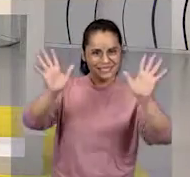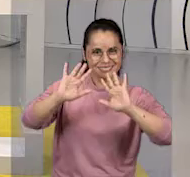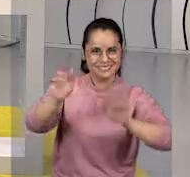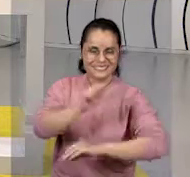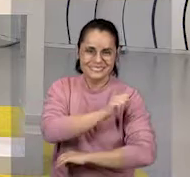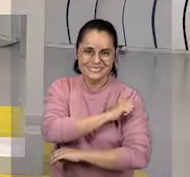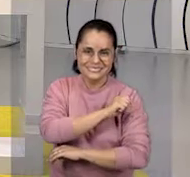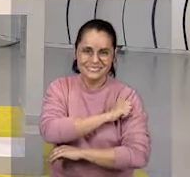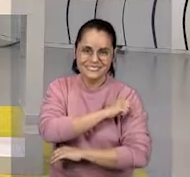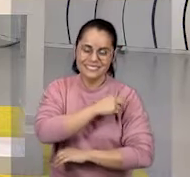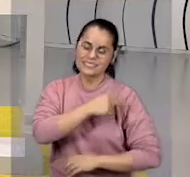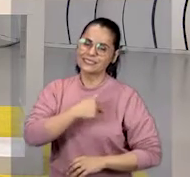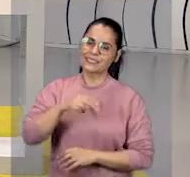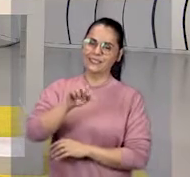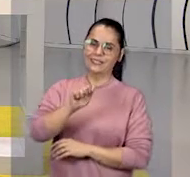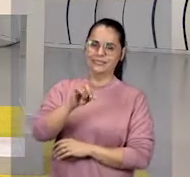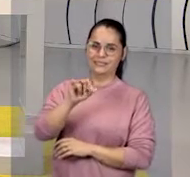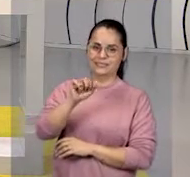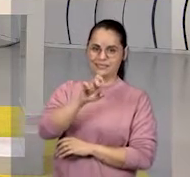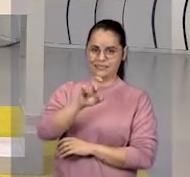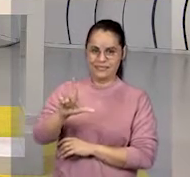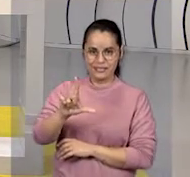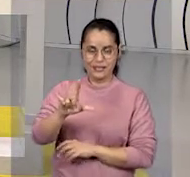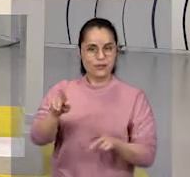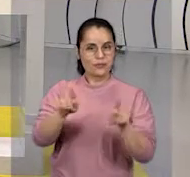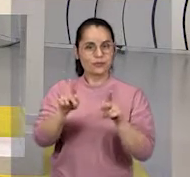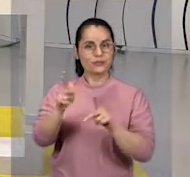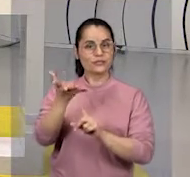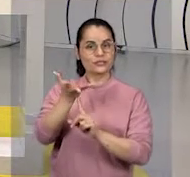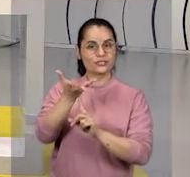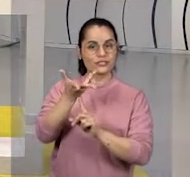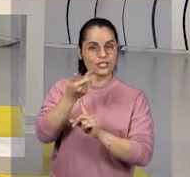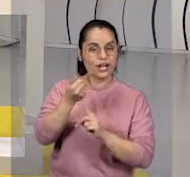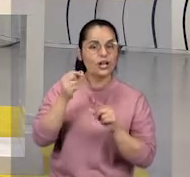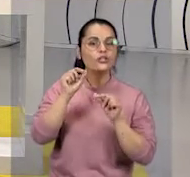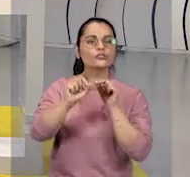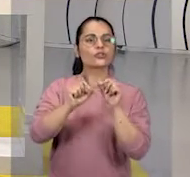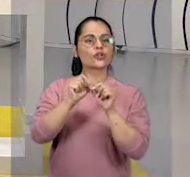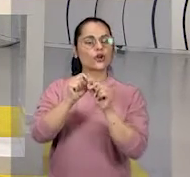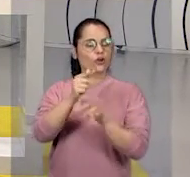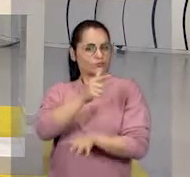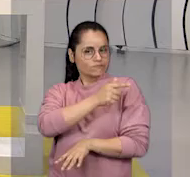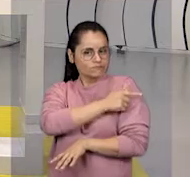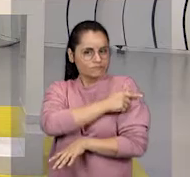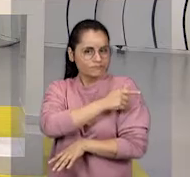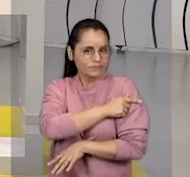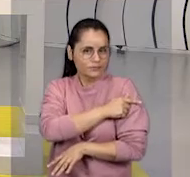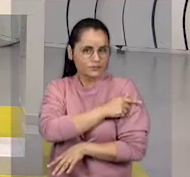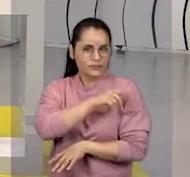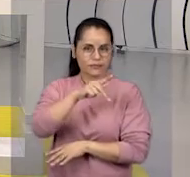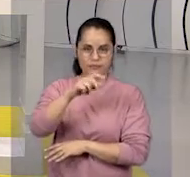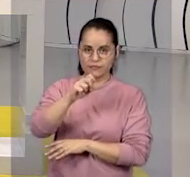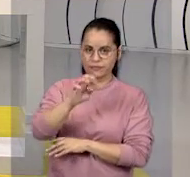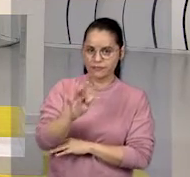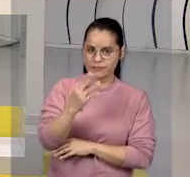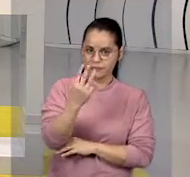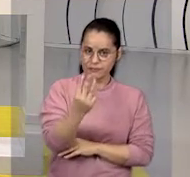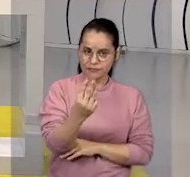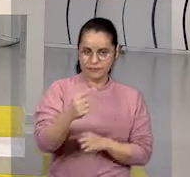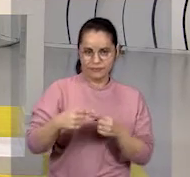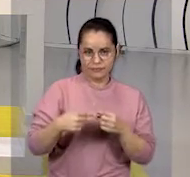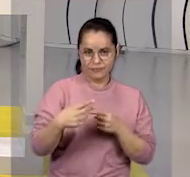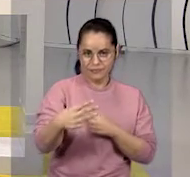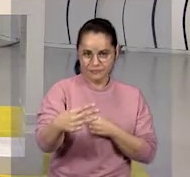Olá, estudante! Eu sou Adriel, professor de arte, e hoje eu vou falar para o 7º ano, PET 3,